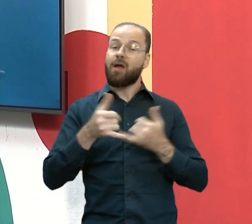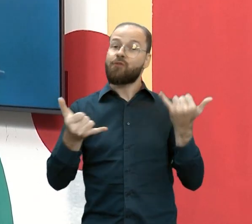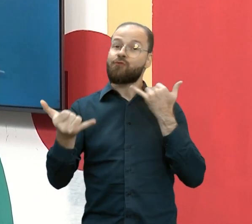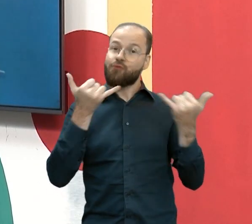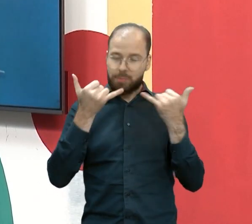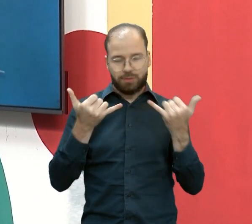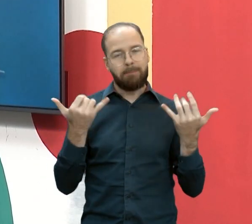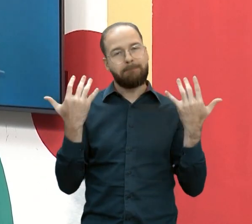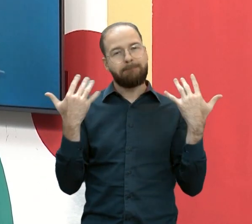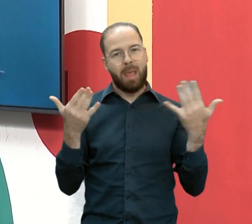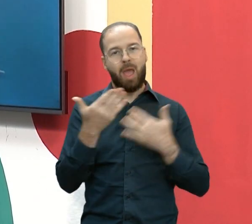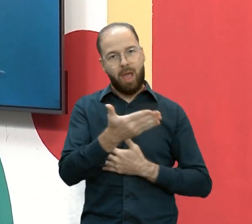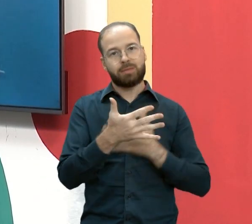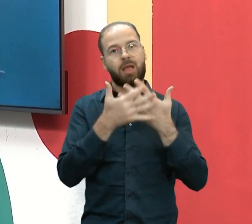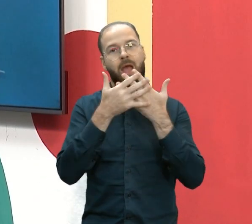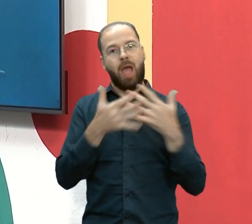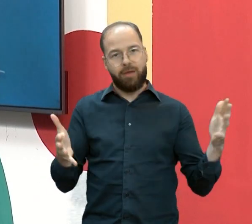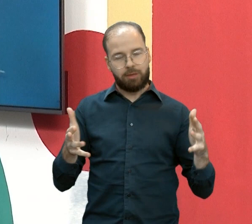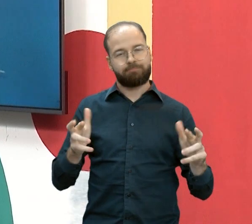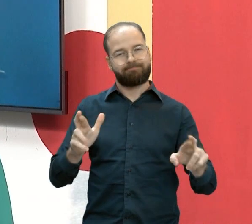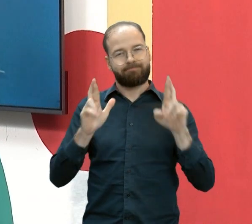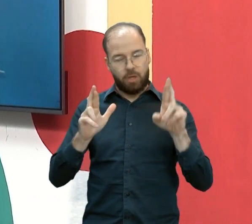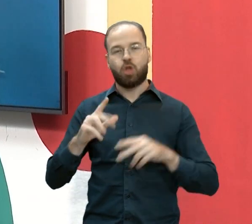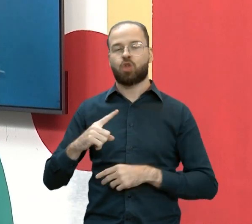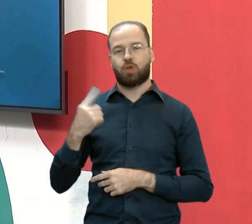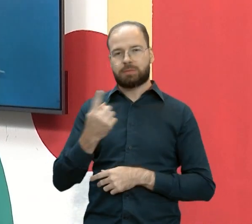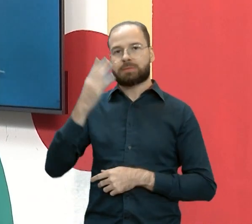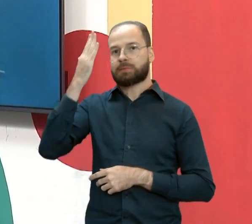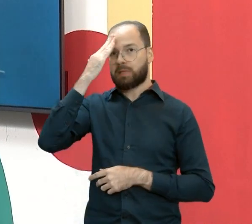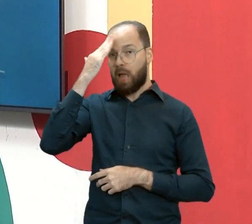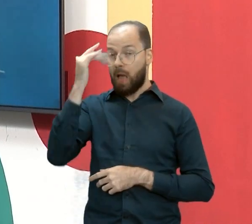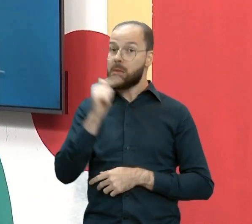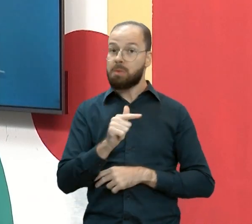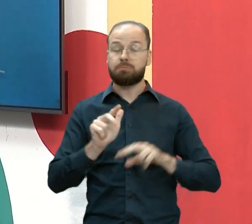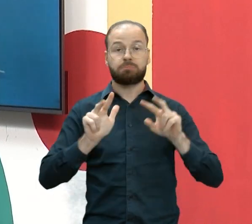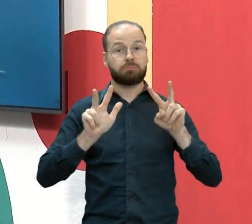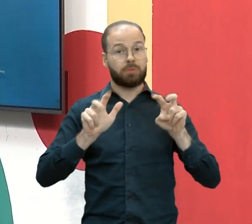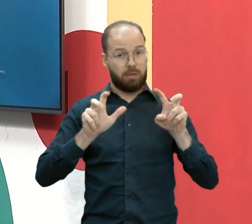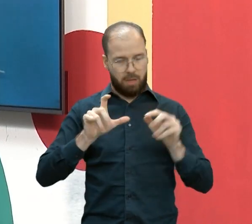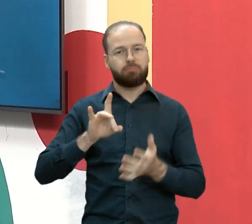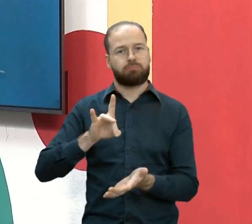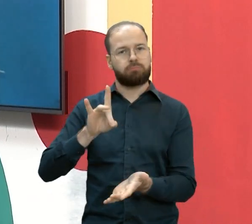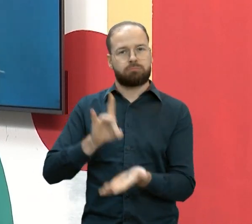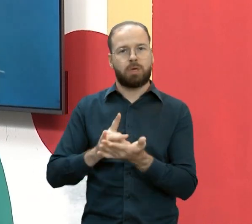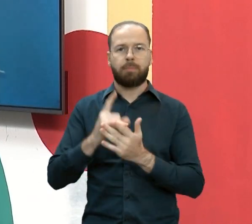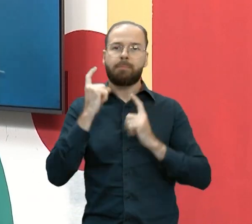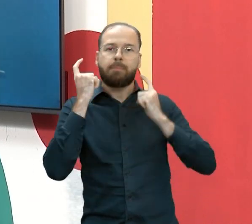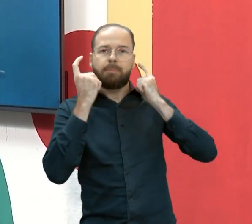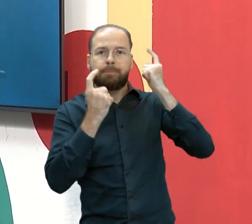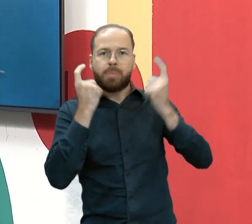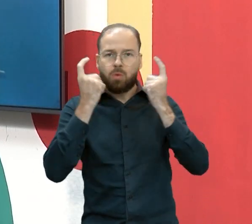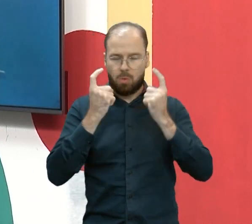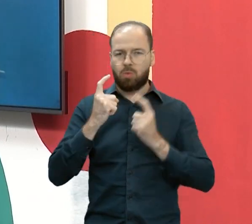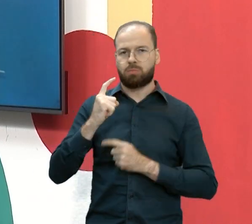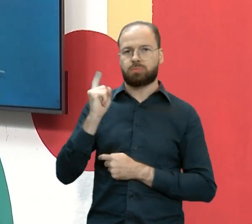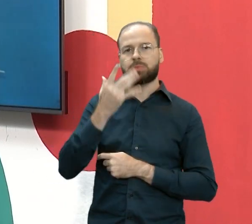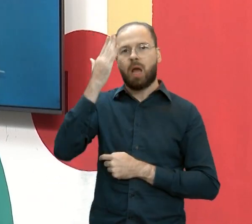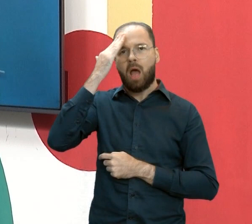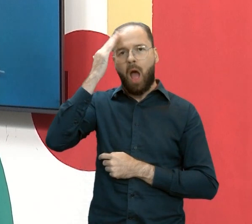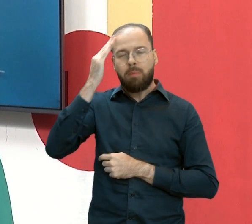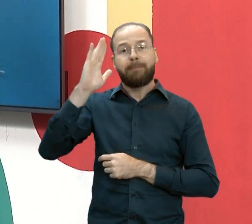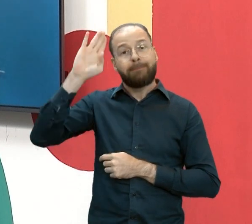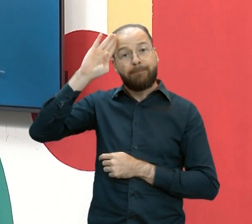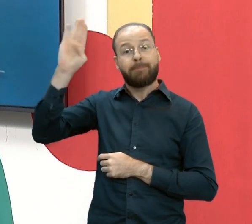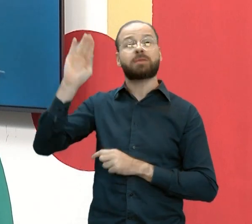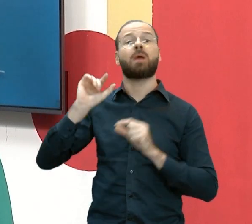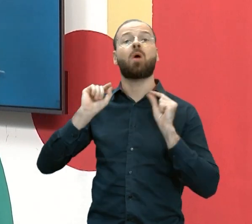e parabéns aí pelo evento. A gente sabe que é um tema que realmente preocupa, né? Porque a gente sabe que, principalmente,